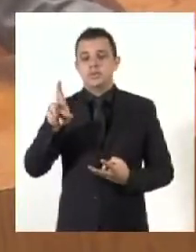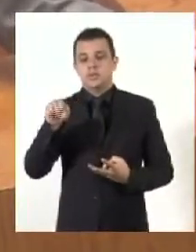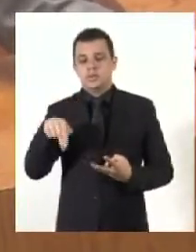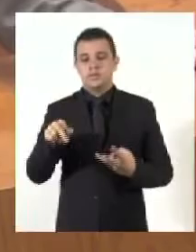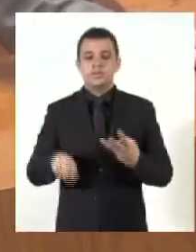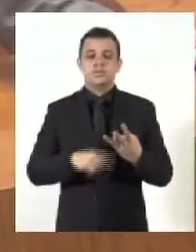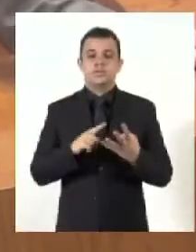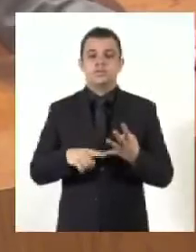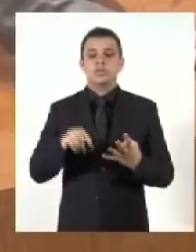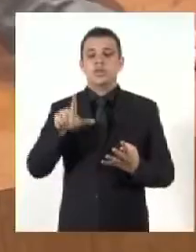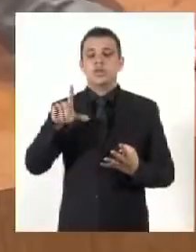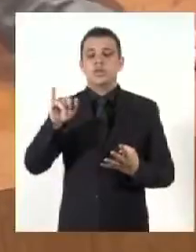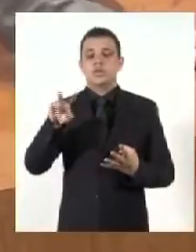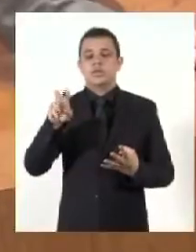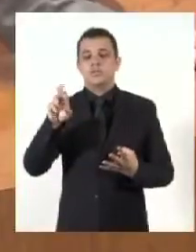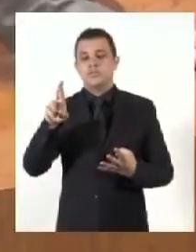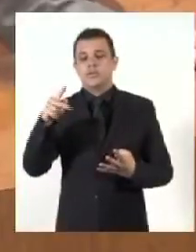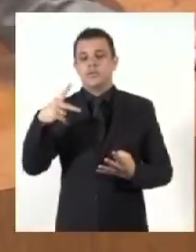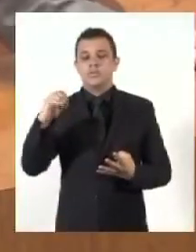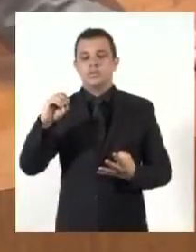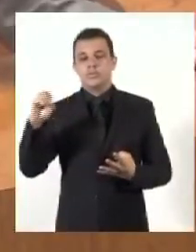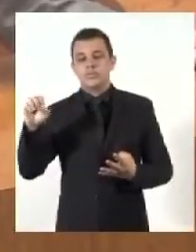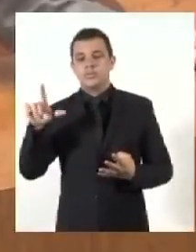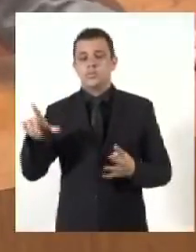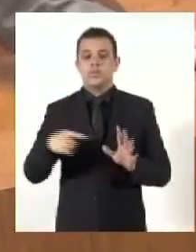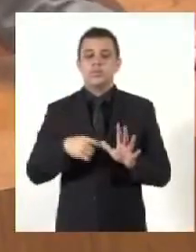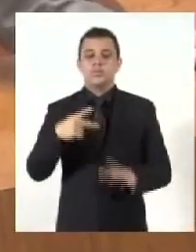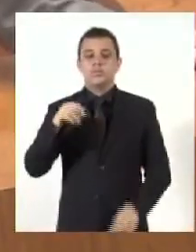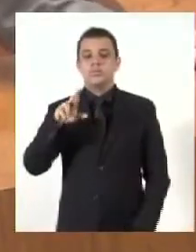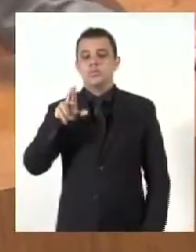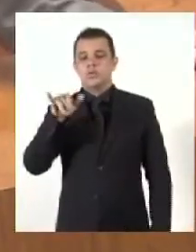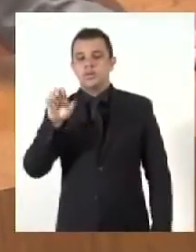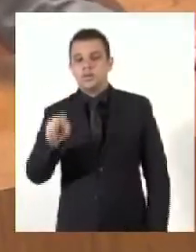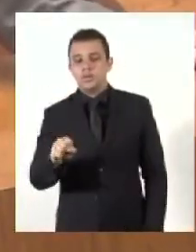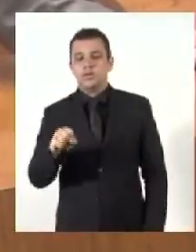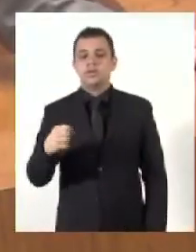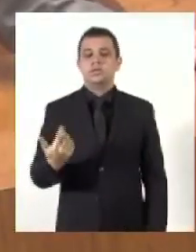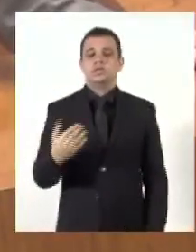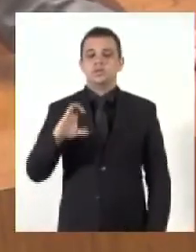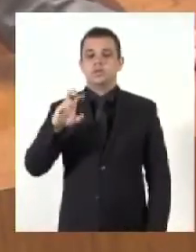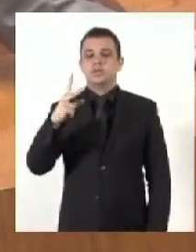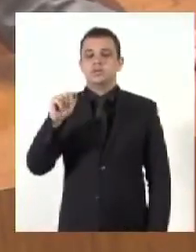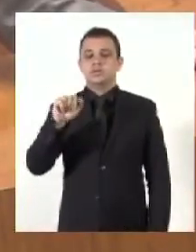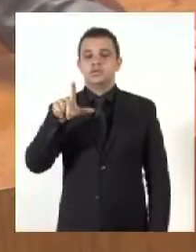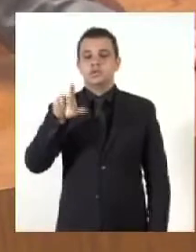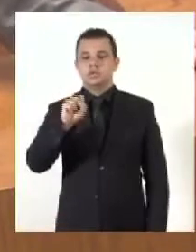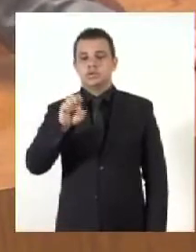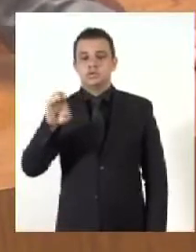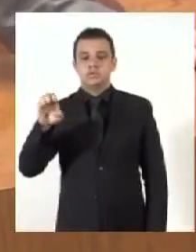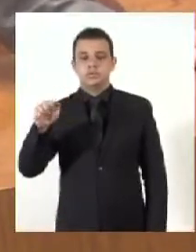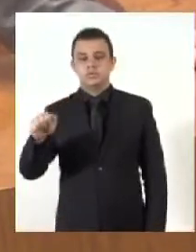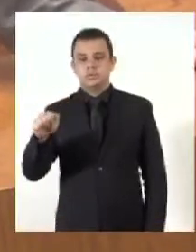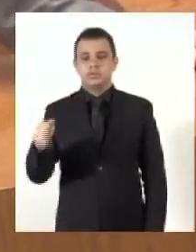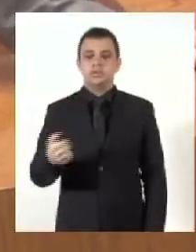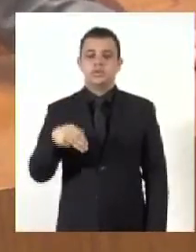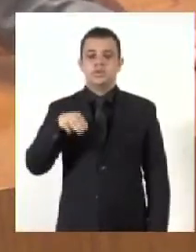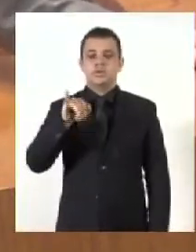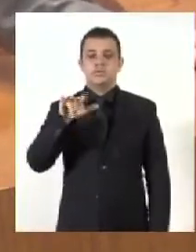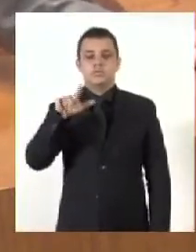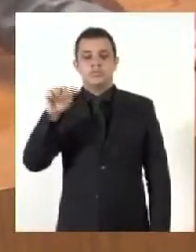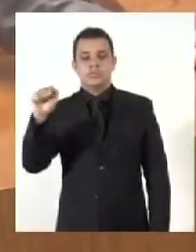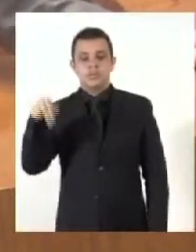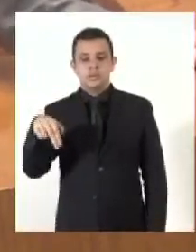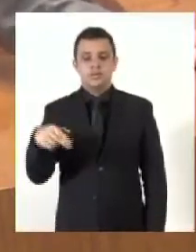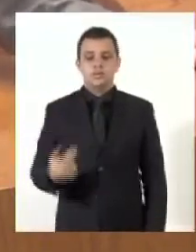Saint-Germain, Chelsea, Milan, Internacional, Lyon. Sim, vamos incluir nessas